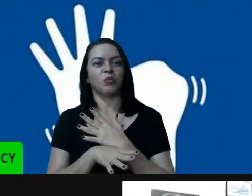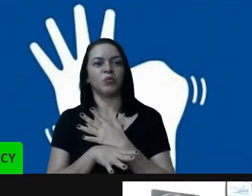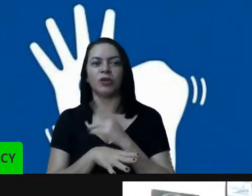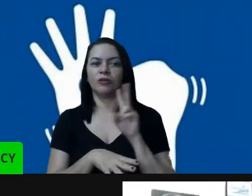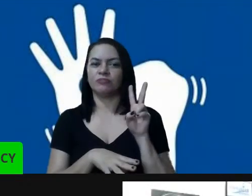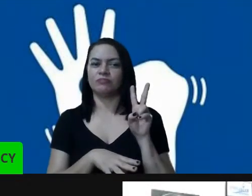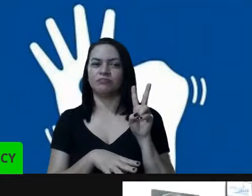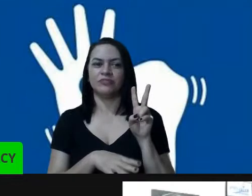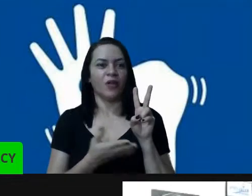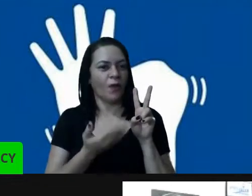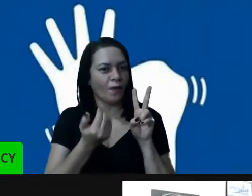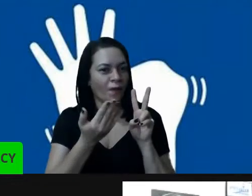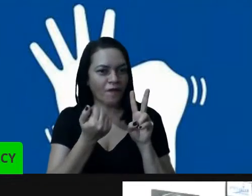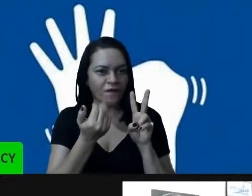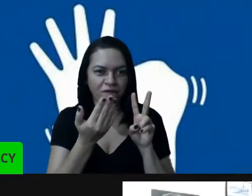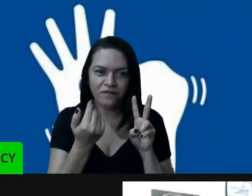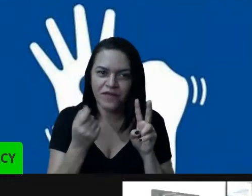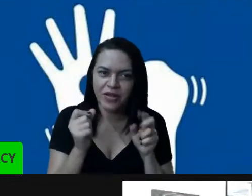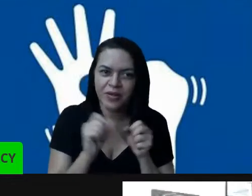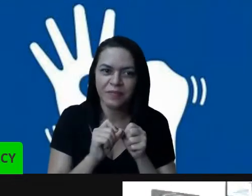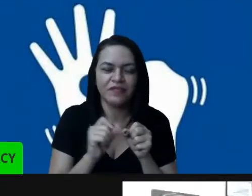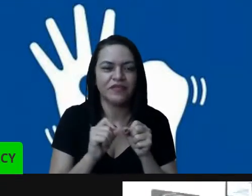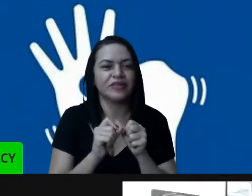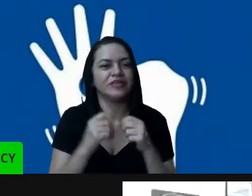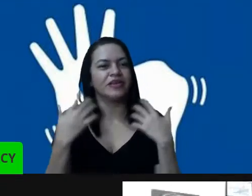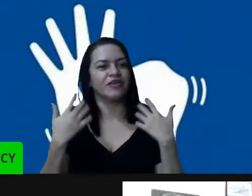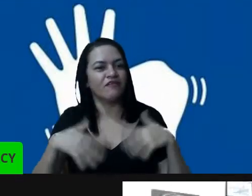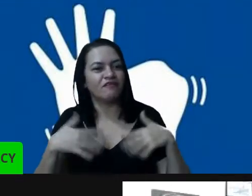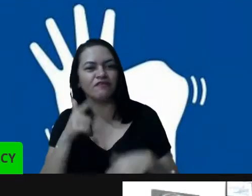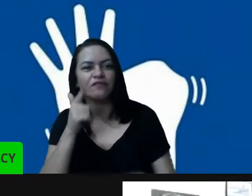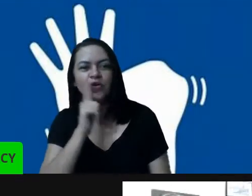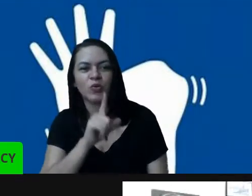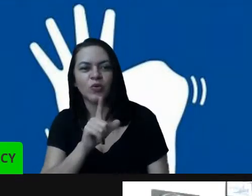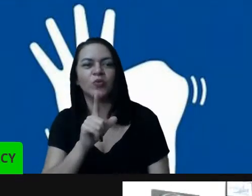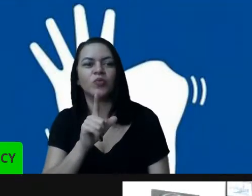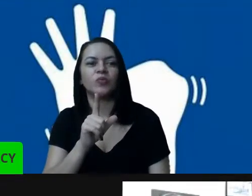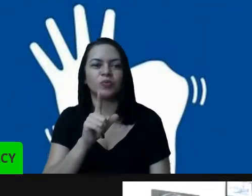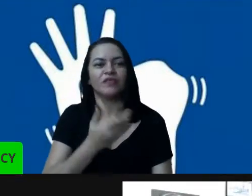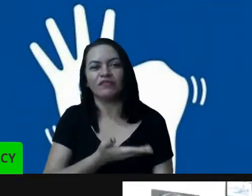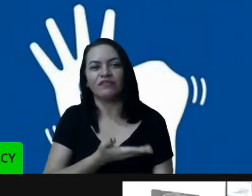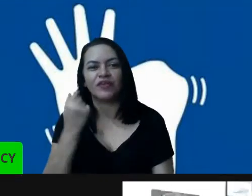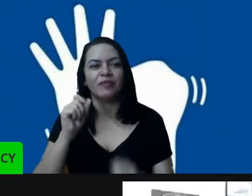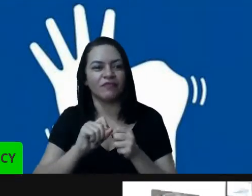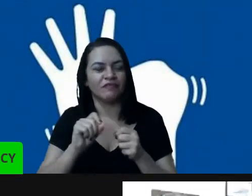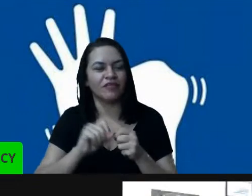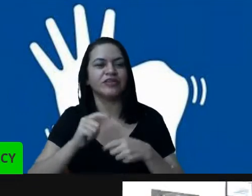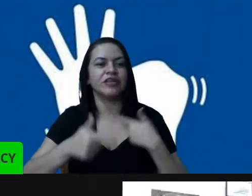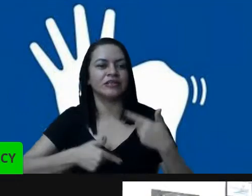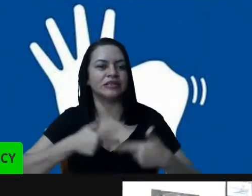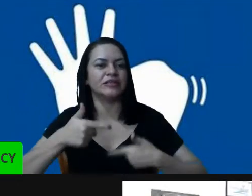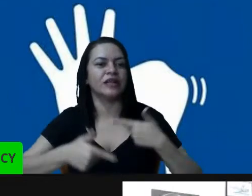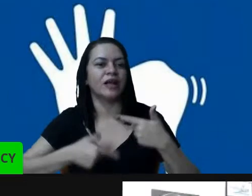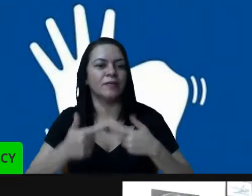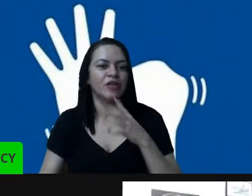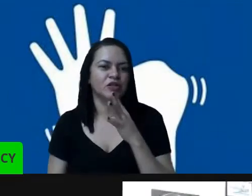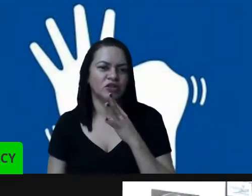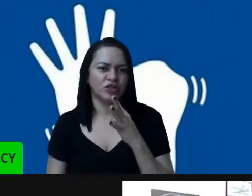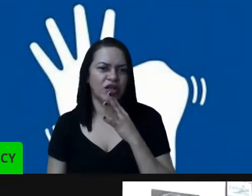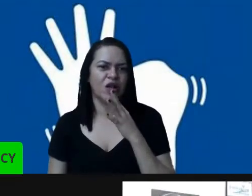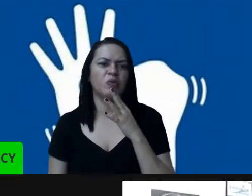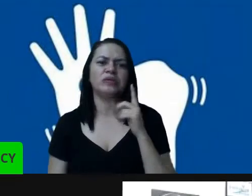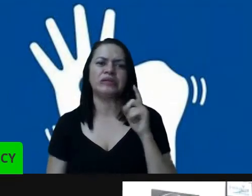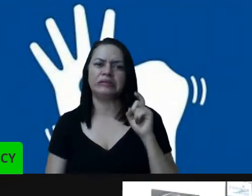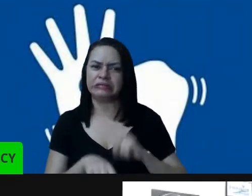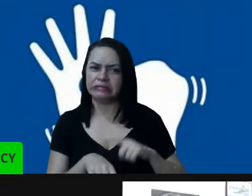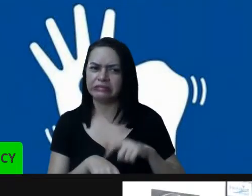vamos fazer e tal, rola, e faz esse trabalho que já conheço há bastante tempo. Nós